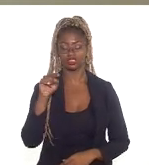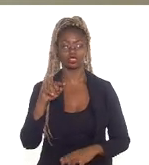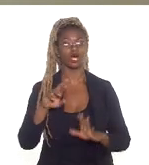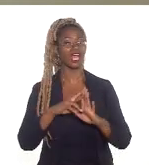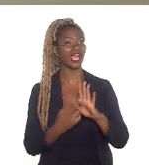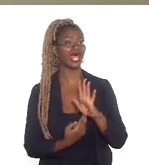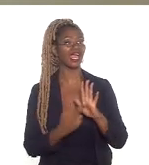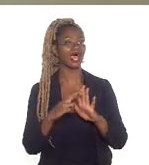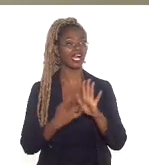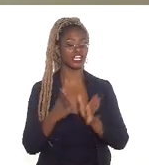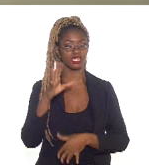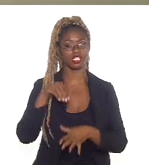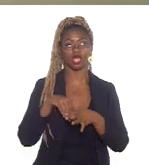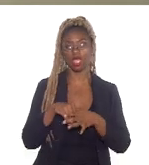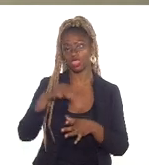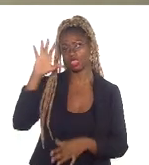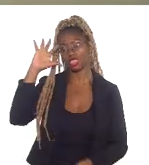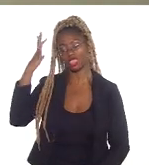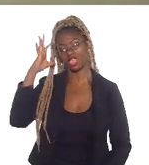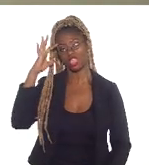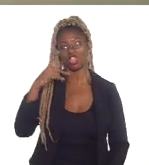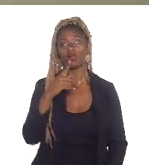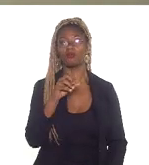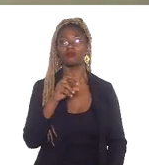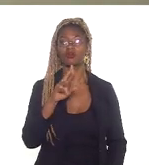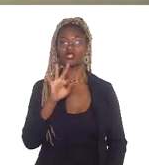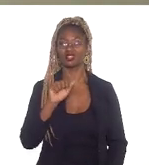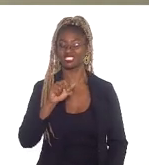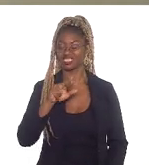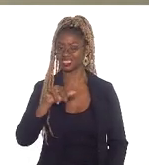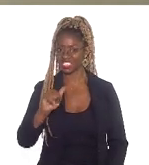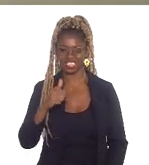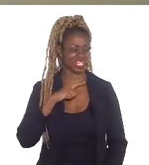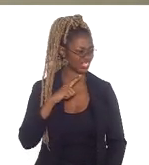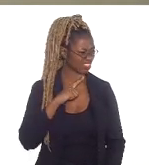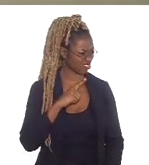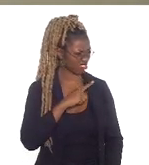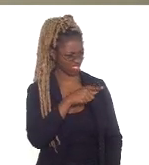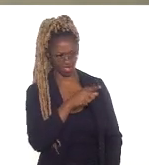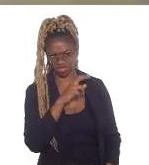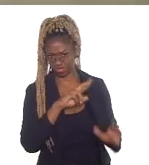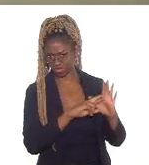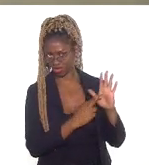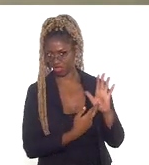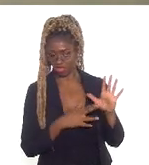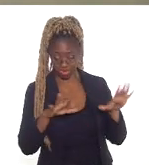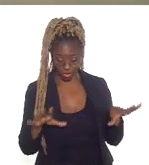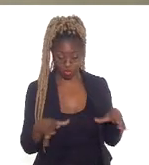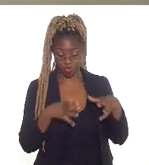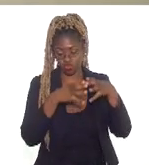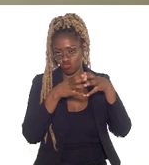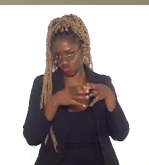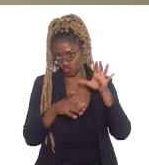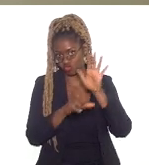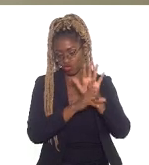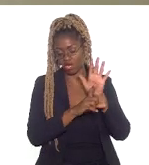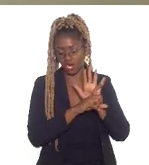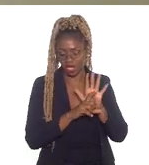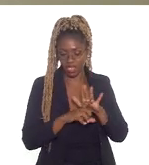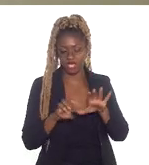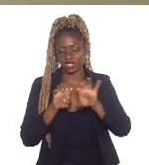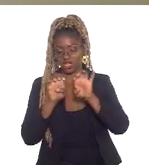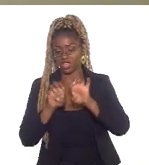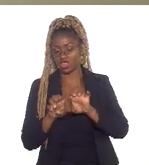nas resoluções, nas portarias, enfim, nesse conjunto de